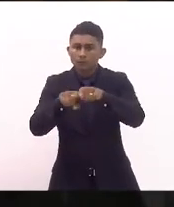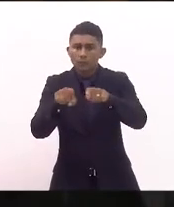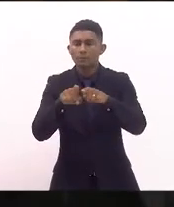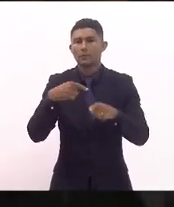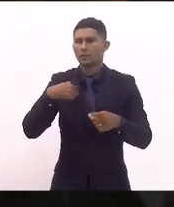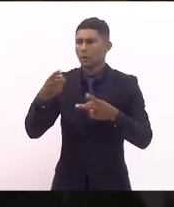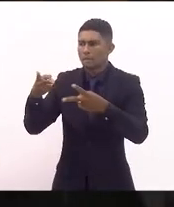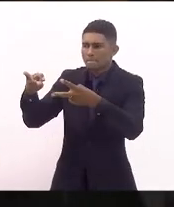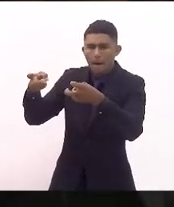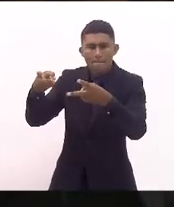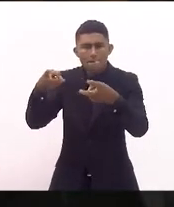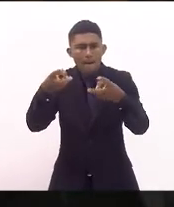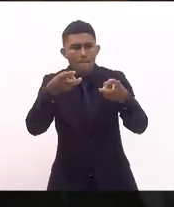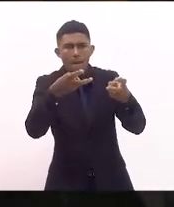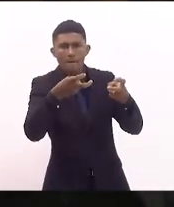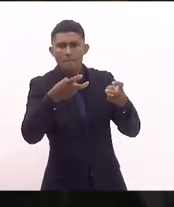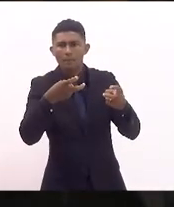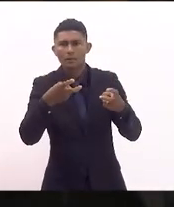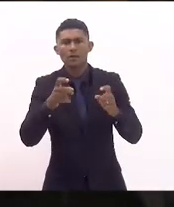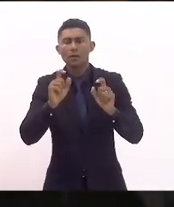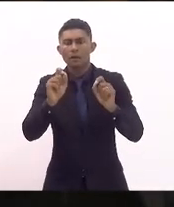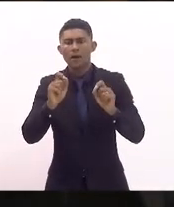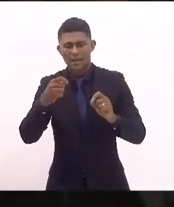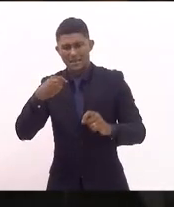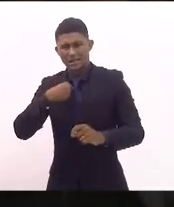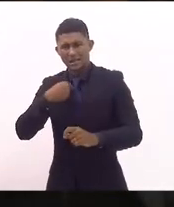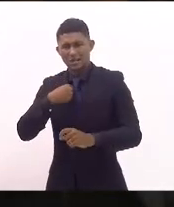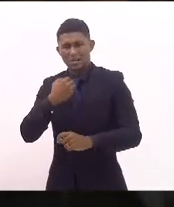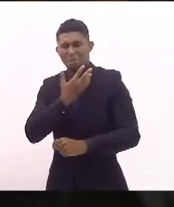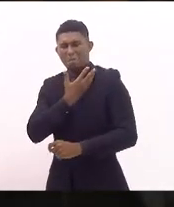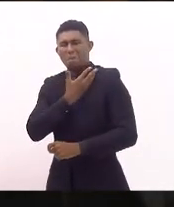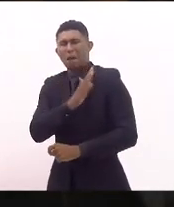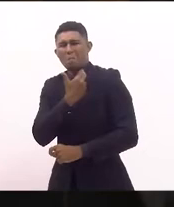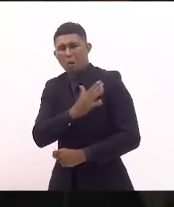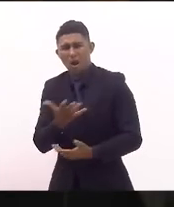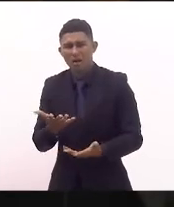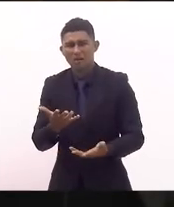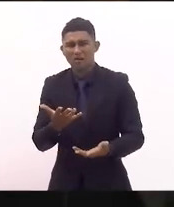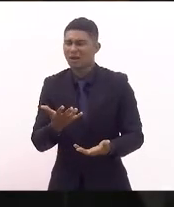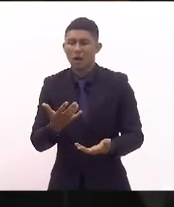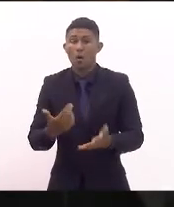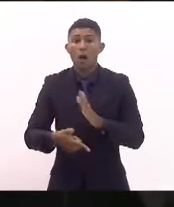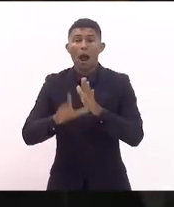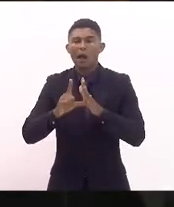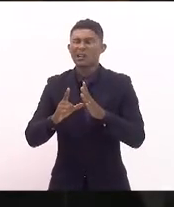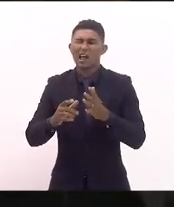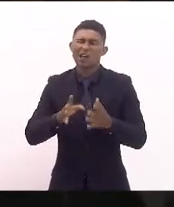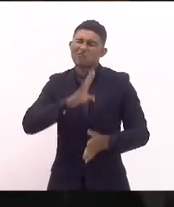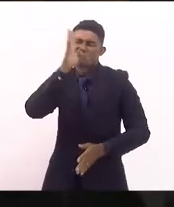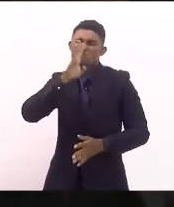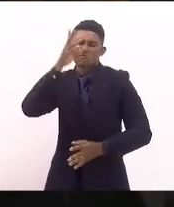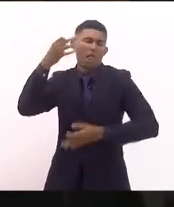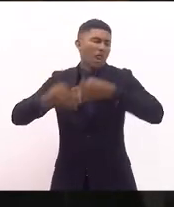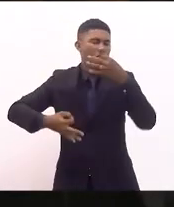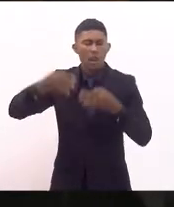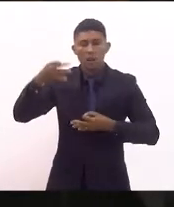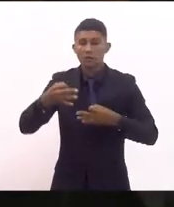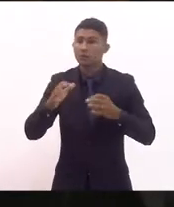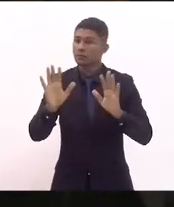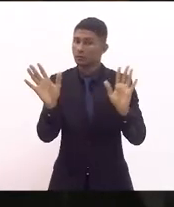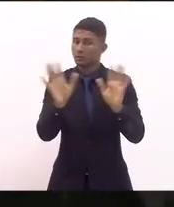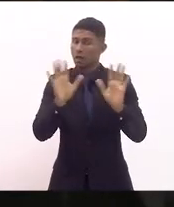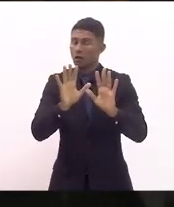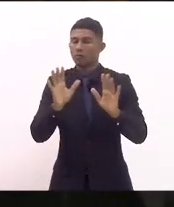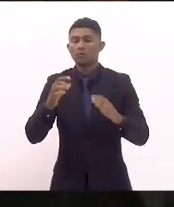conseguiria enfrentá-lo com preconceitos, impressões e pré-julgamentos. Eu teria que dar um